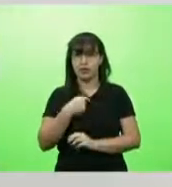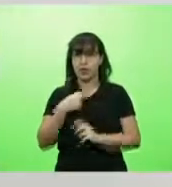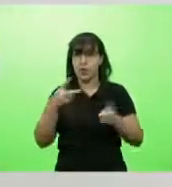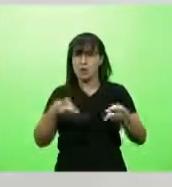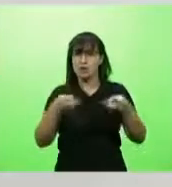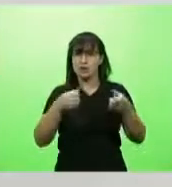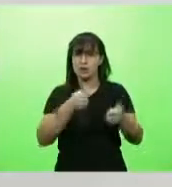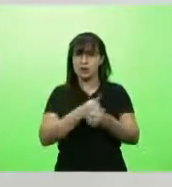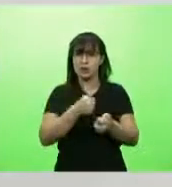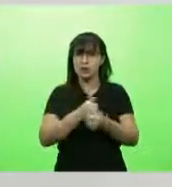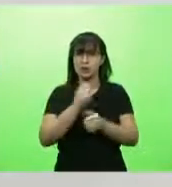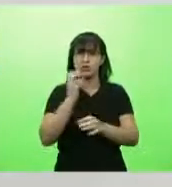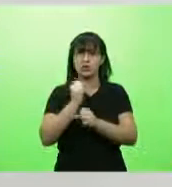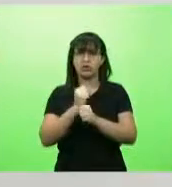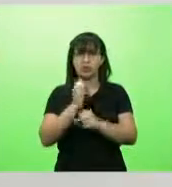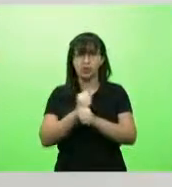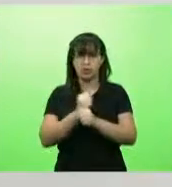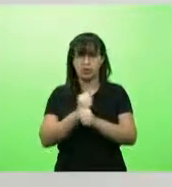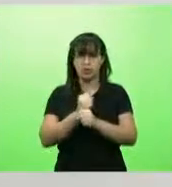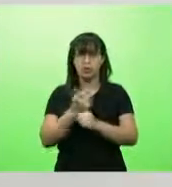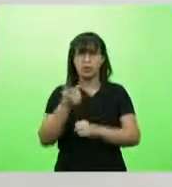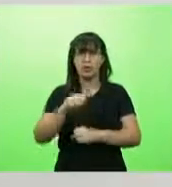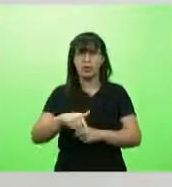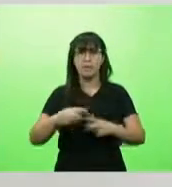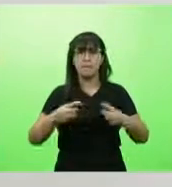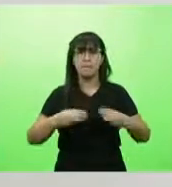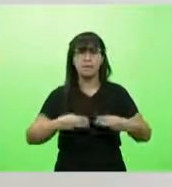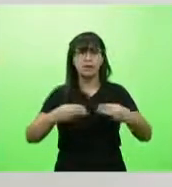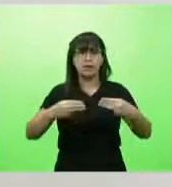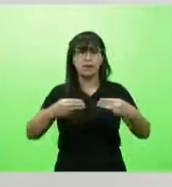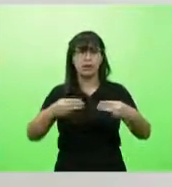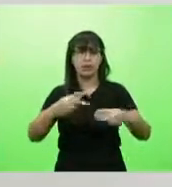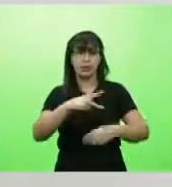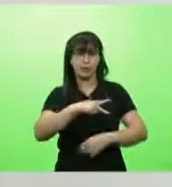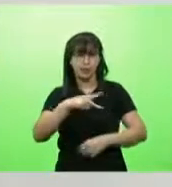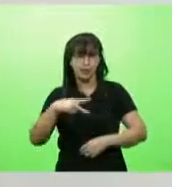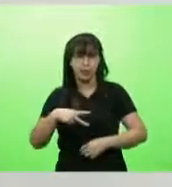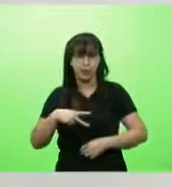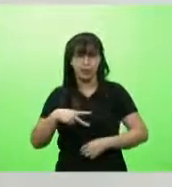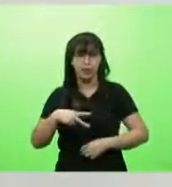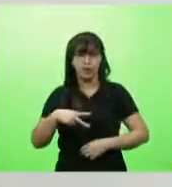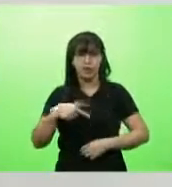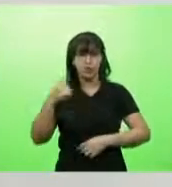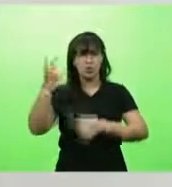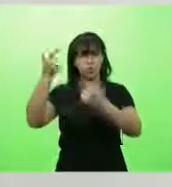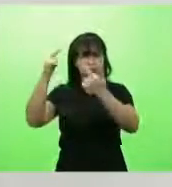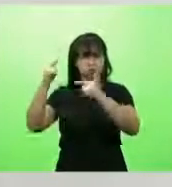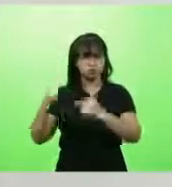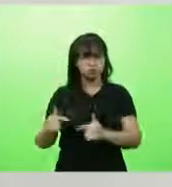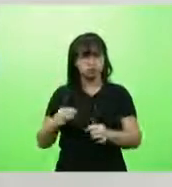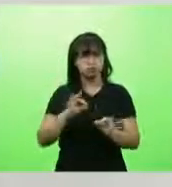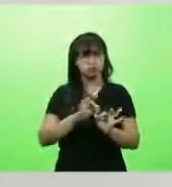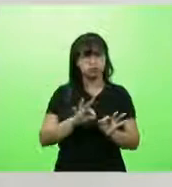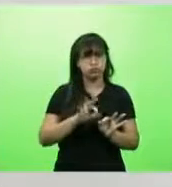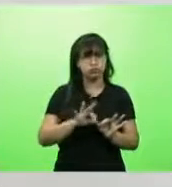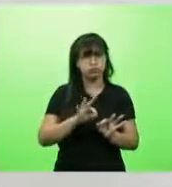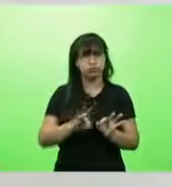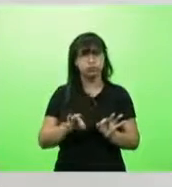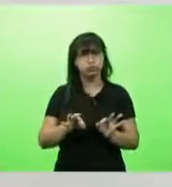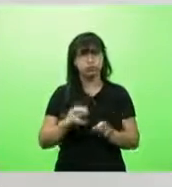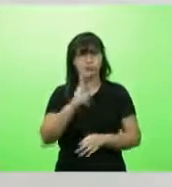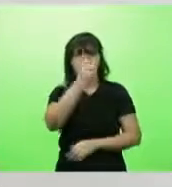de Contas do Estado, estou vendo o Ministério Público de Santa Catarina e tantas outras entidades e